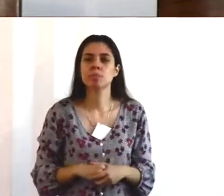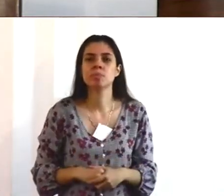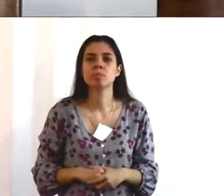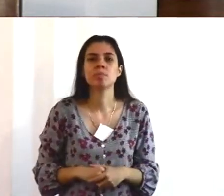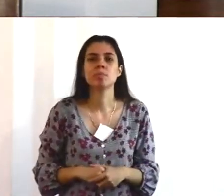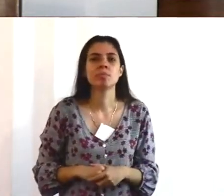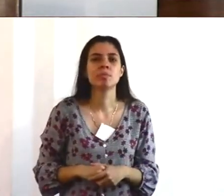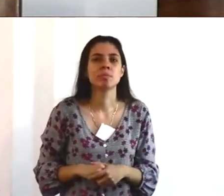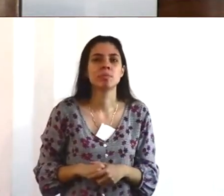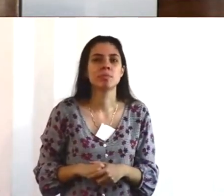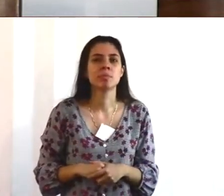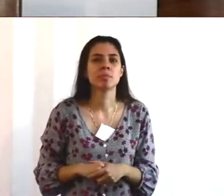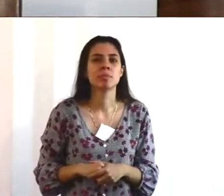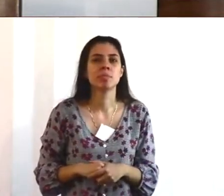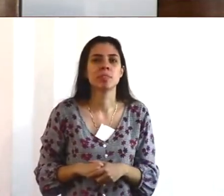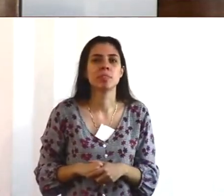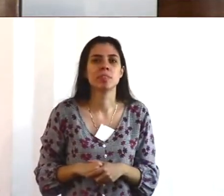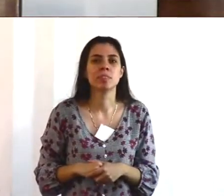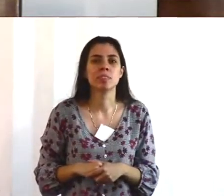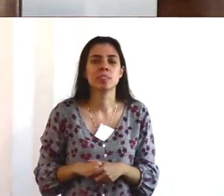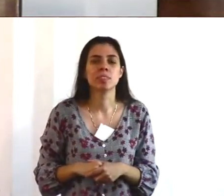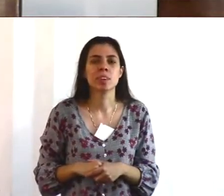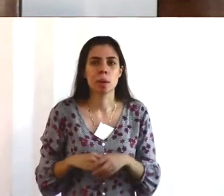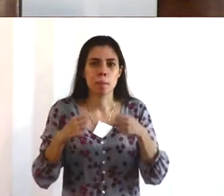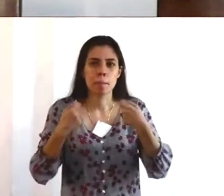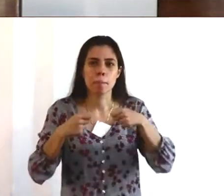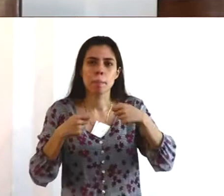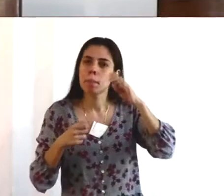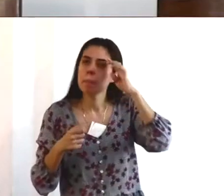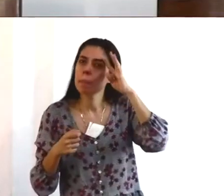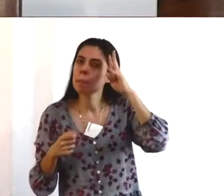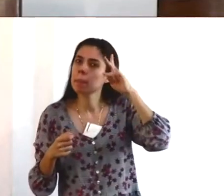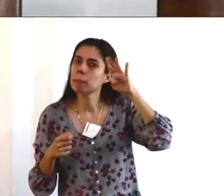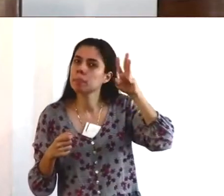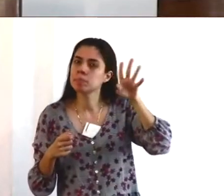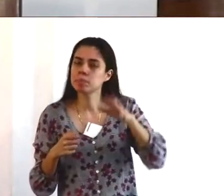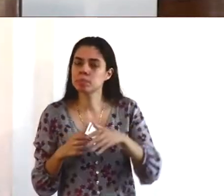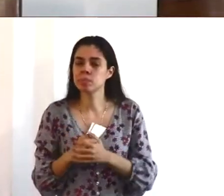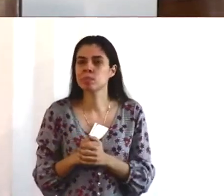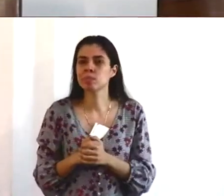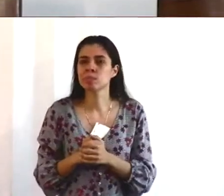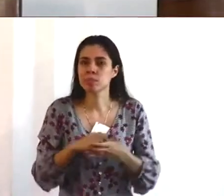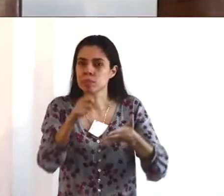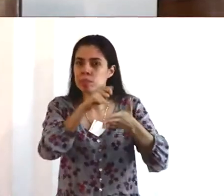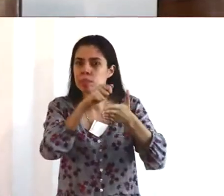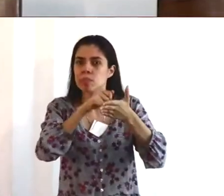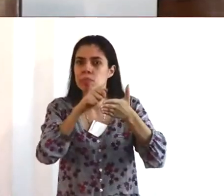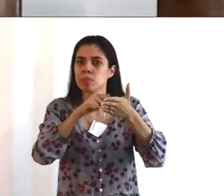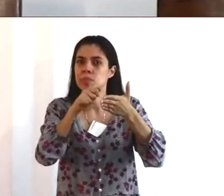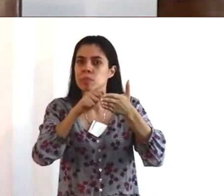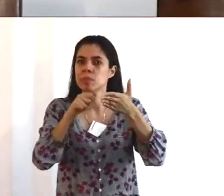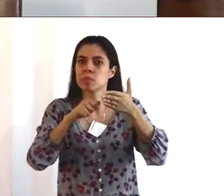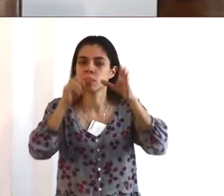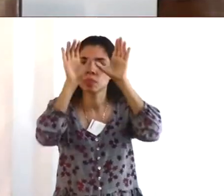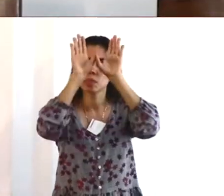talvez você não tinha parado para pensar a respeito disso. Então nós vamos desenhar o